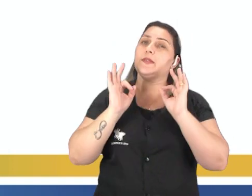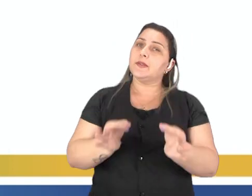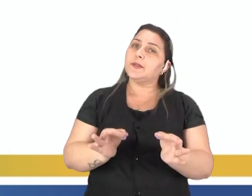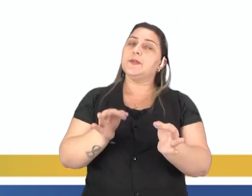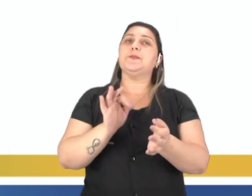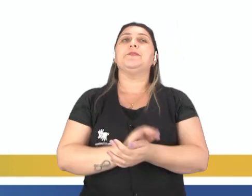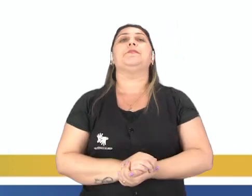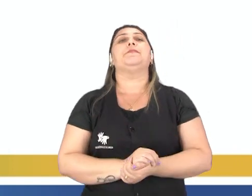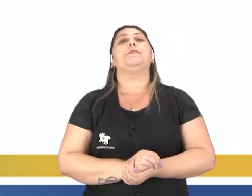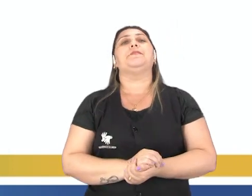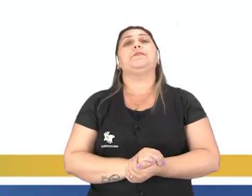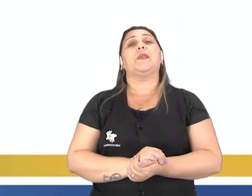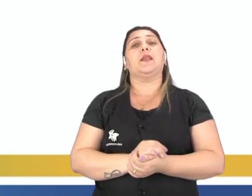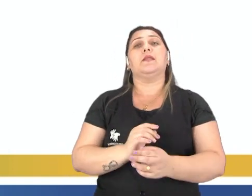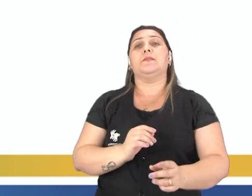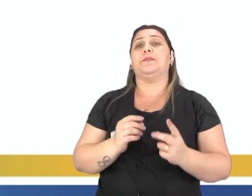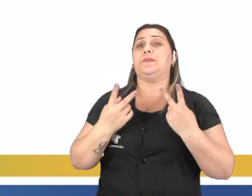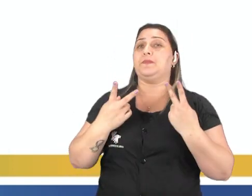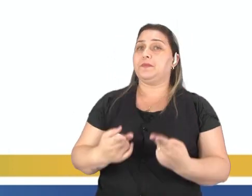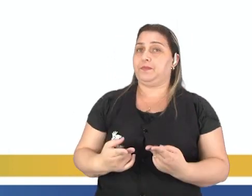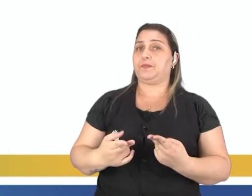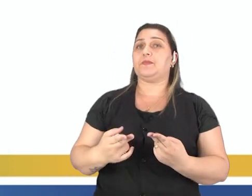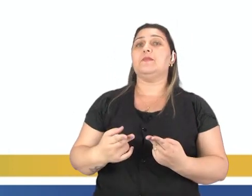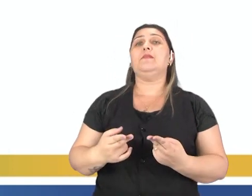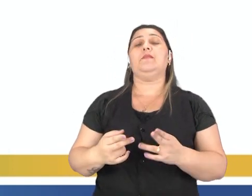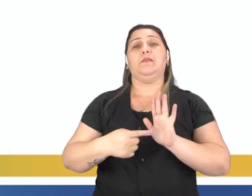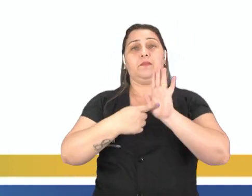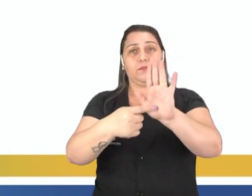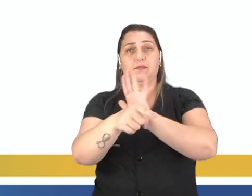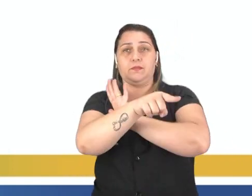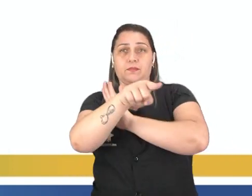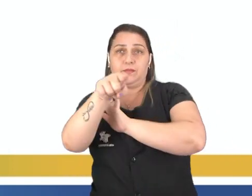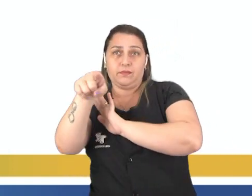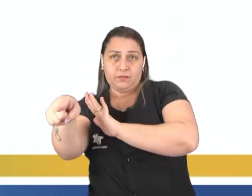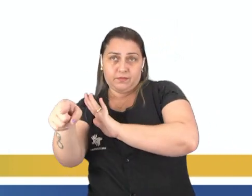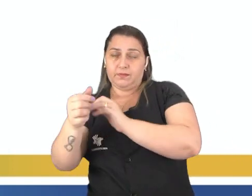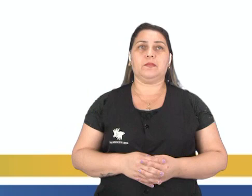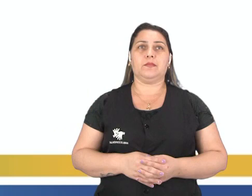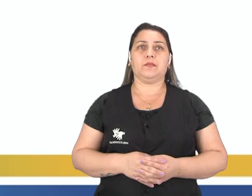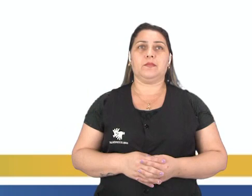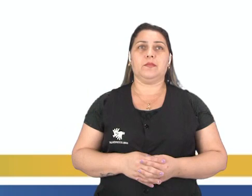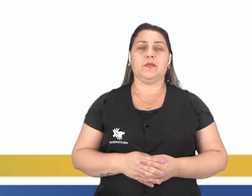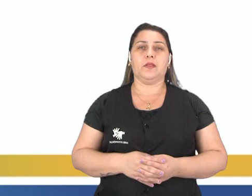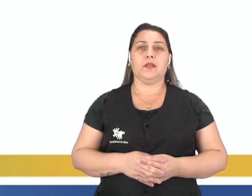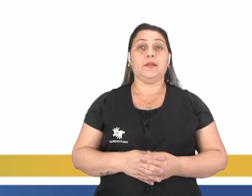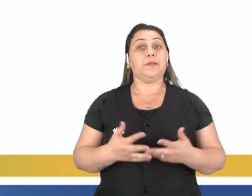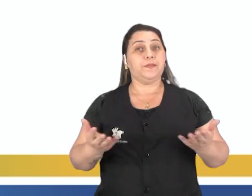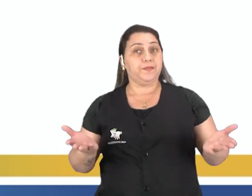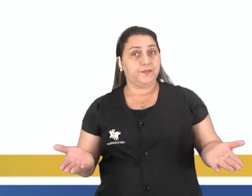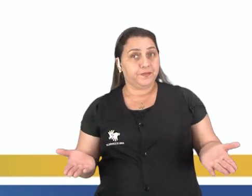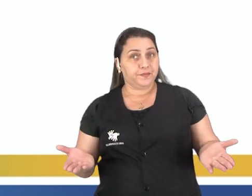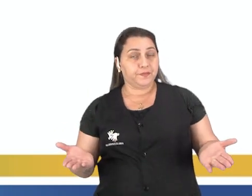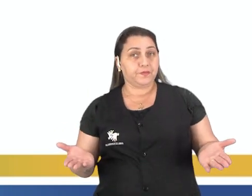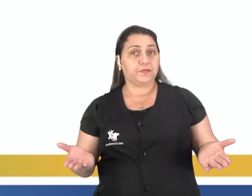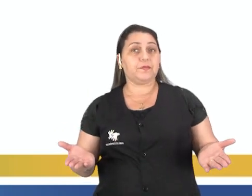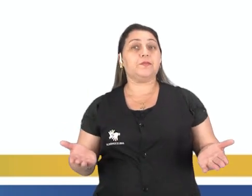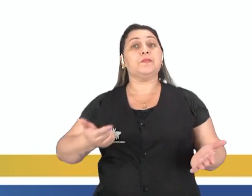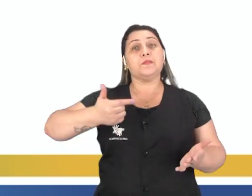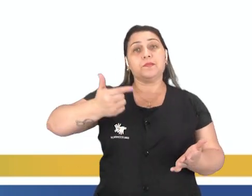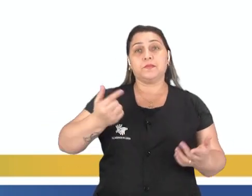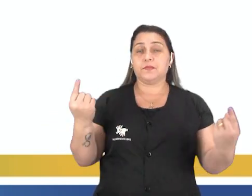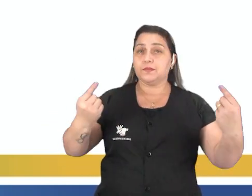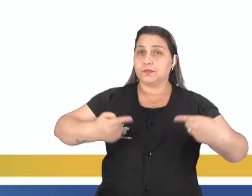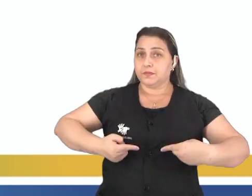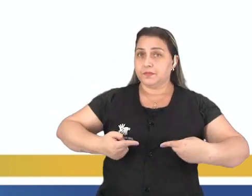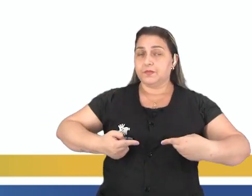certo? Aquela mesma escala que a gente viu e eu mostrei aqui para vocês, beleza? Então, esse segundo desafio